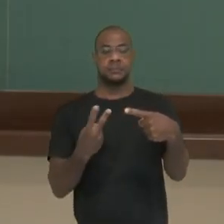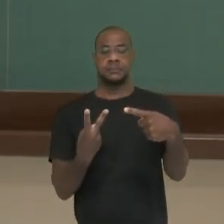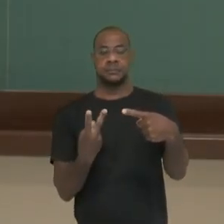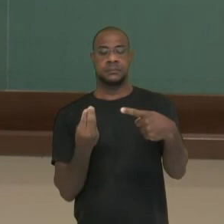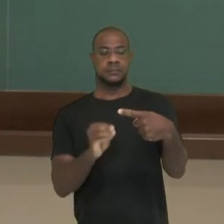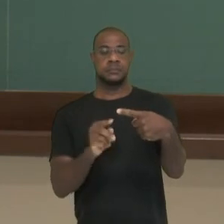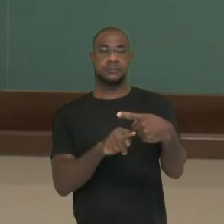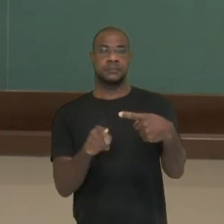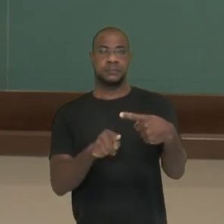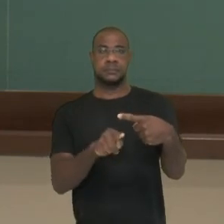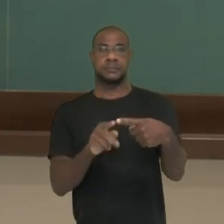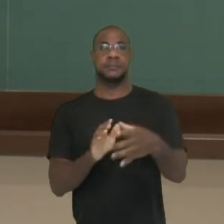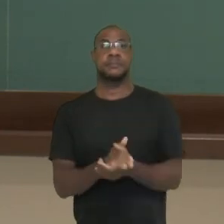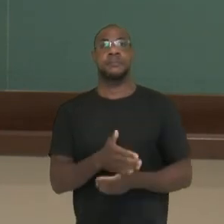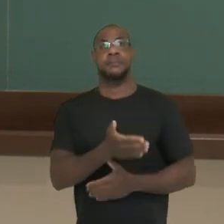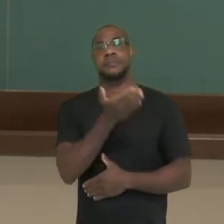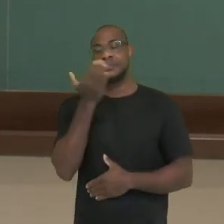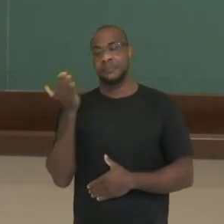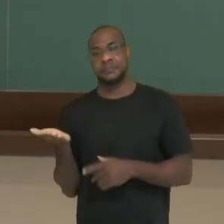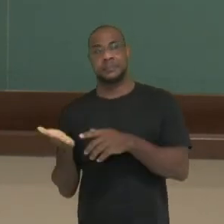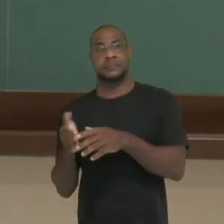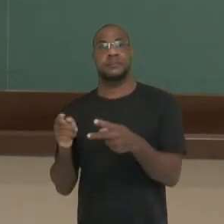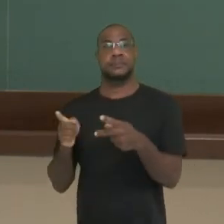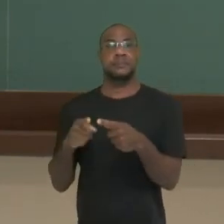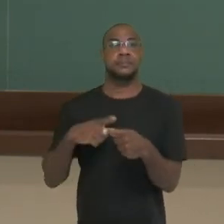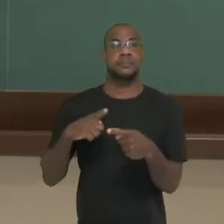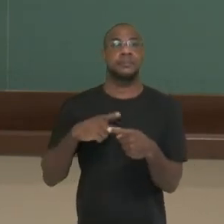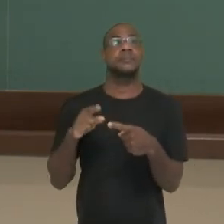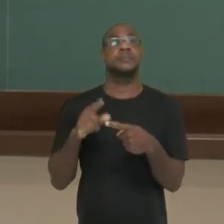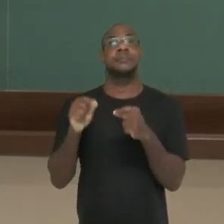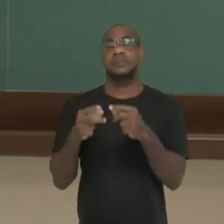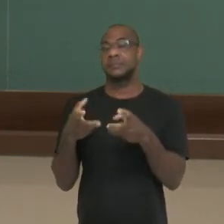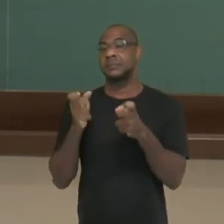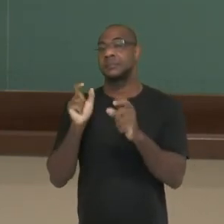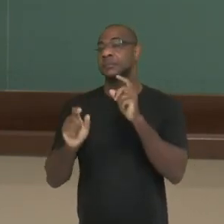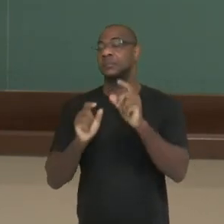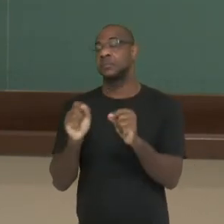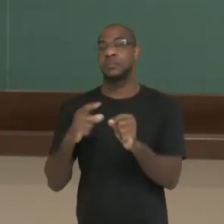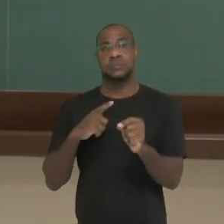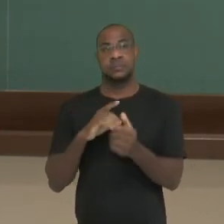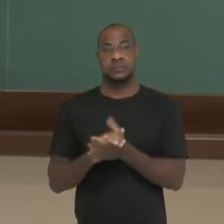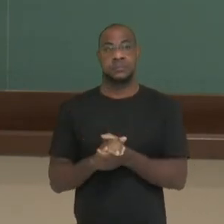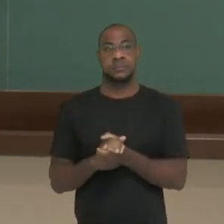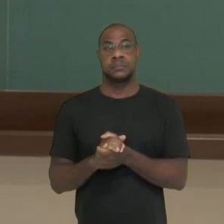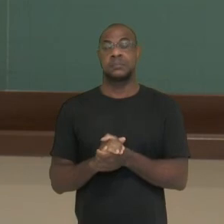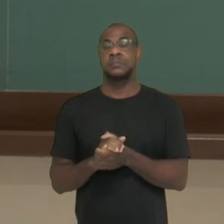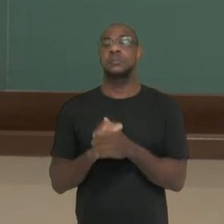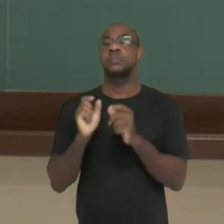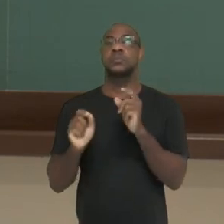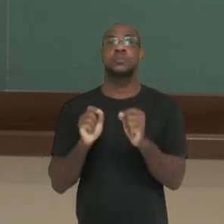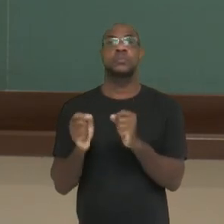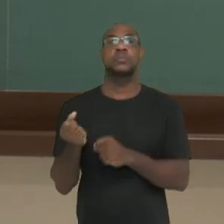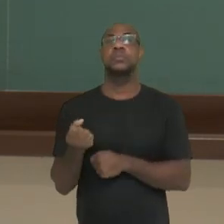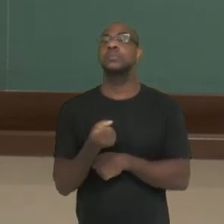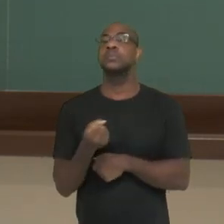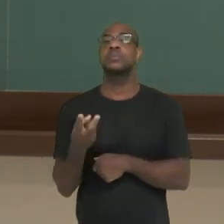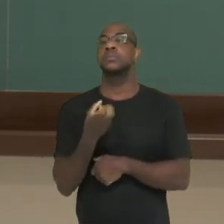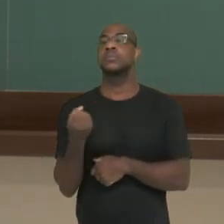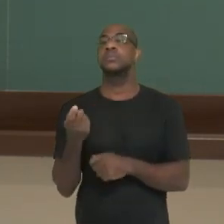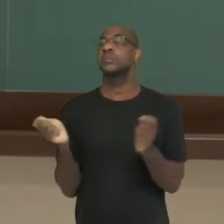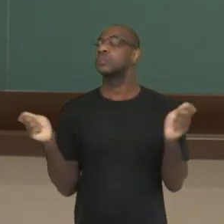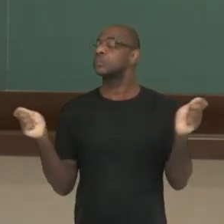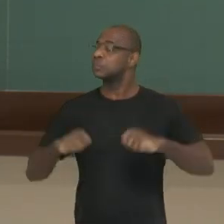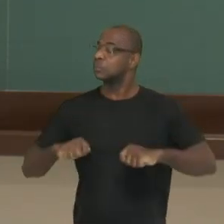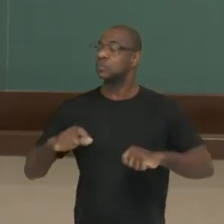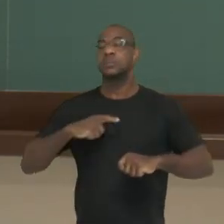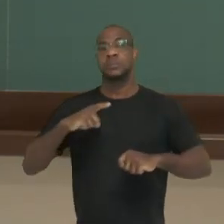letra A. Lembre-se também que eu tenho que observar o exercício e ver qual é a possibilidade